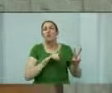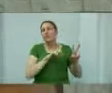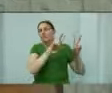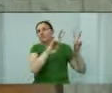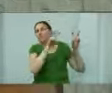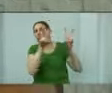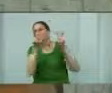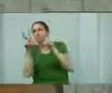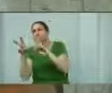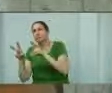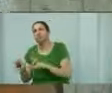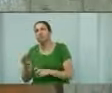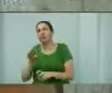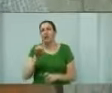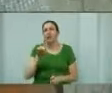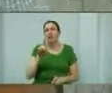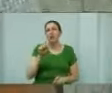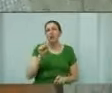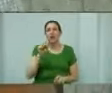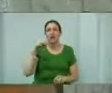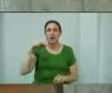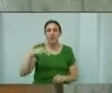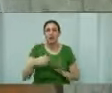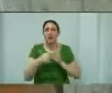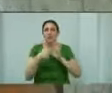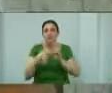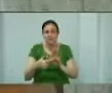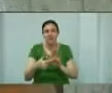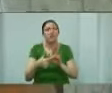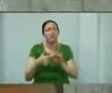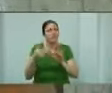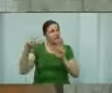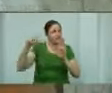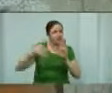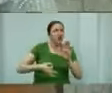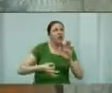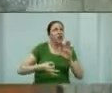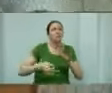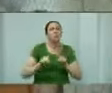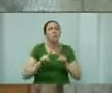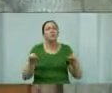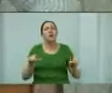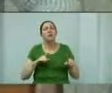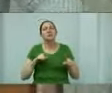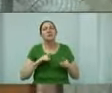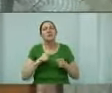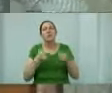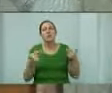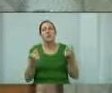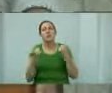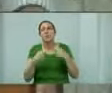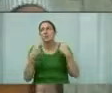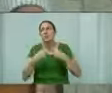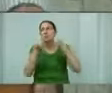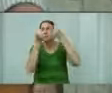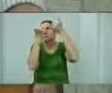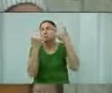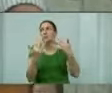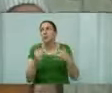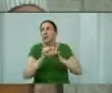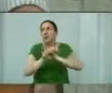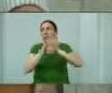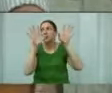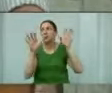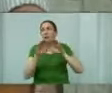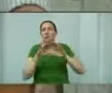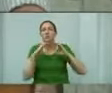o Edson apresenta os números com maestria, mas tem algumas questões que a gente tem que explicar para a comunidade, quem está, inclusive,